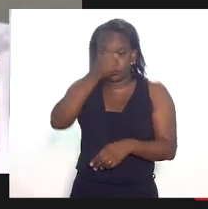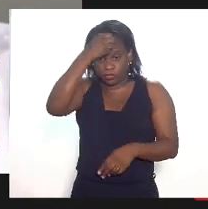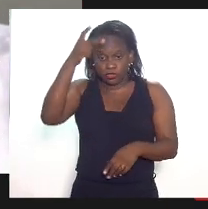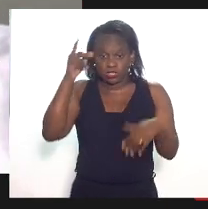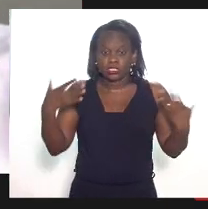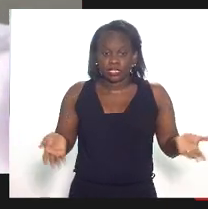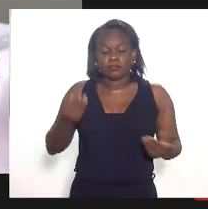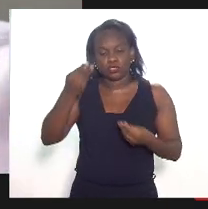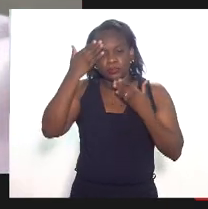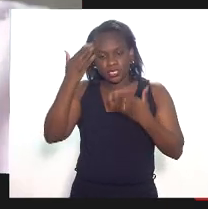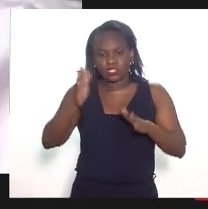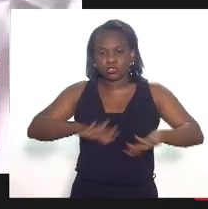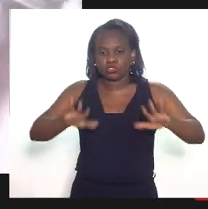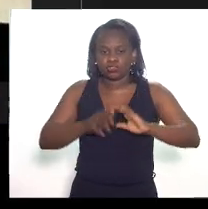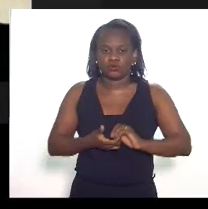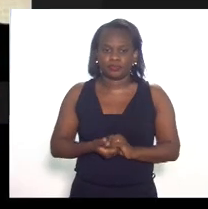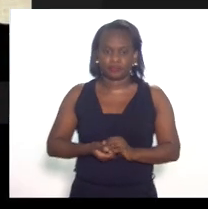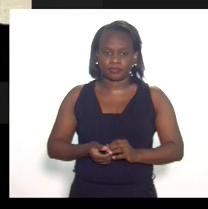obrigado, presidente. Muito obrigado a todos.